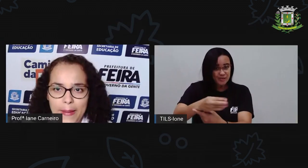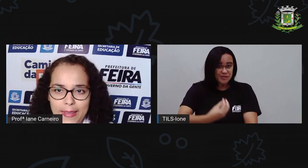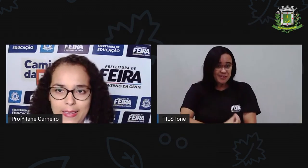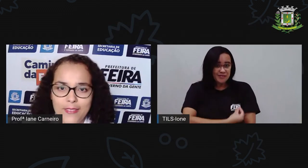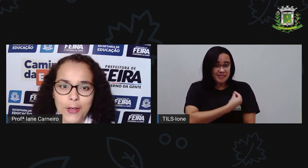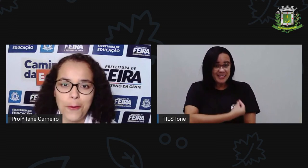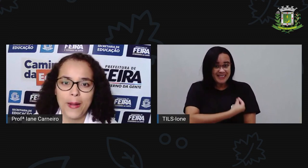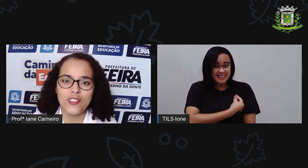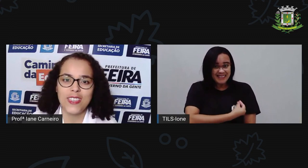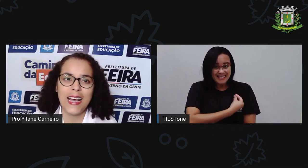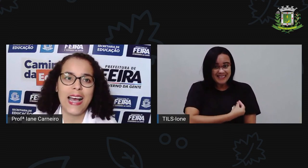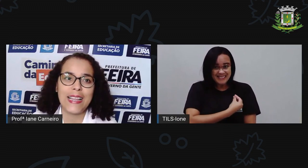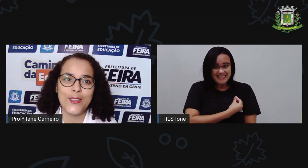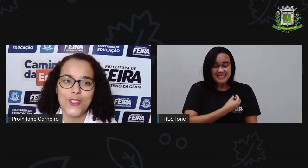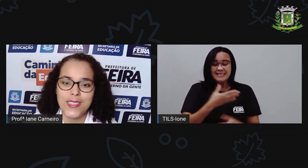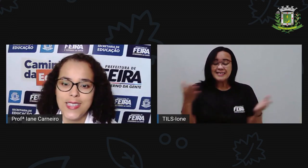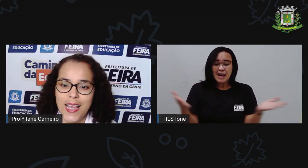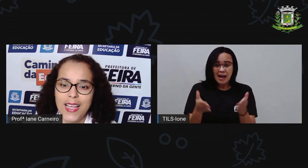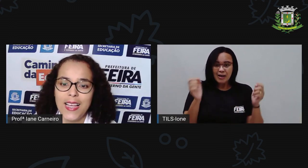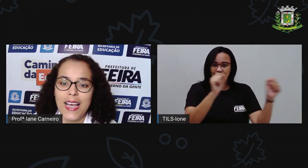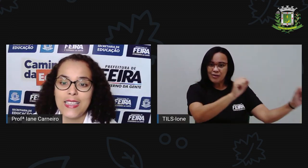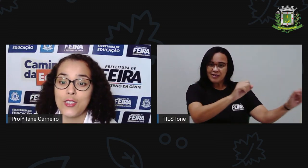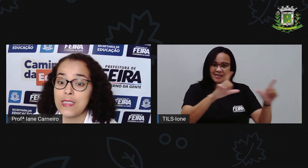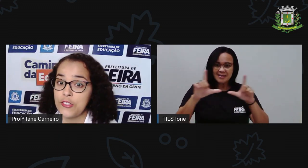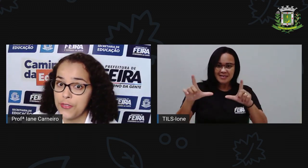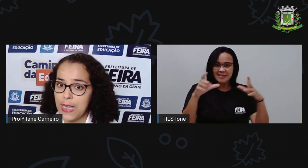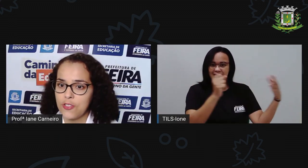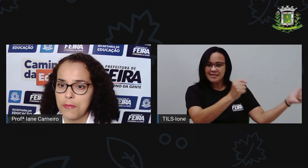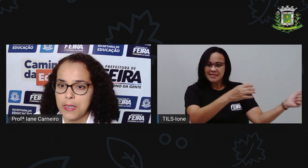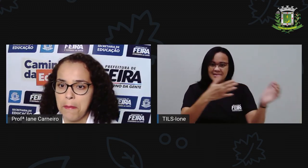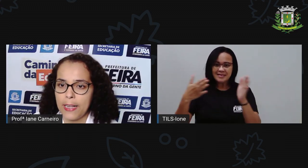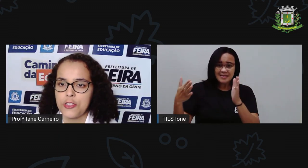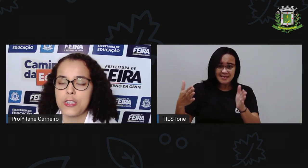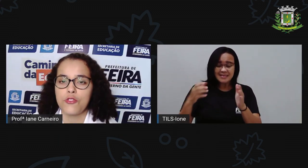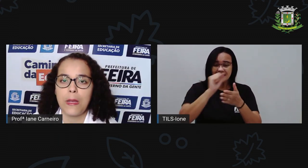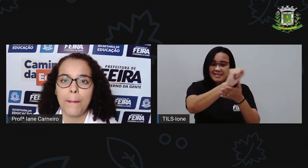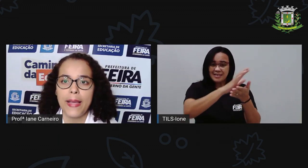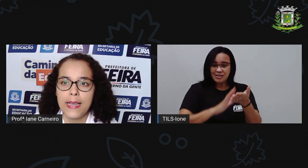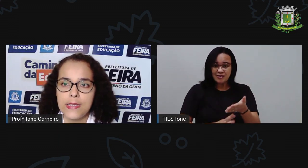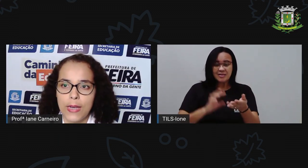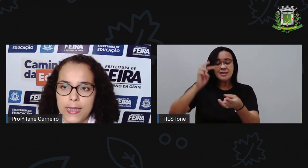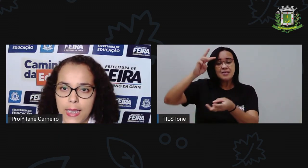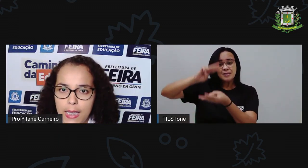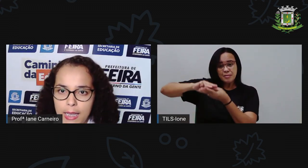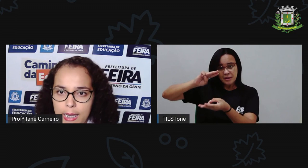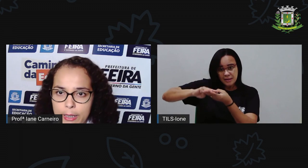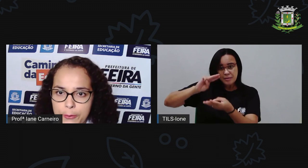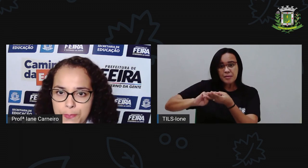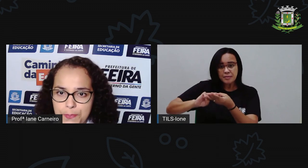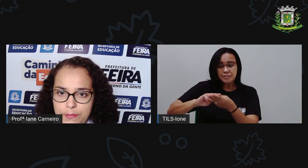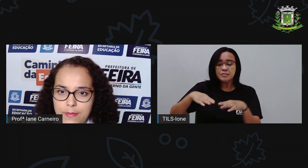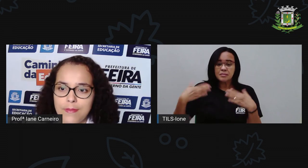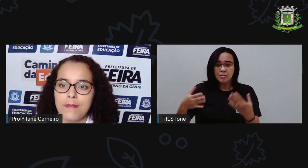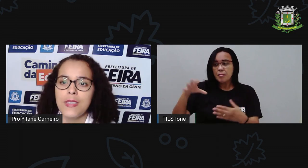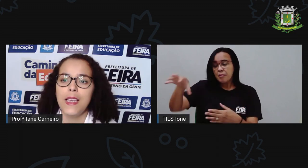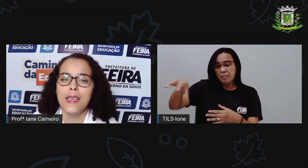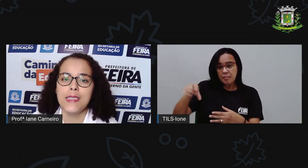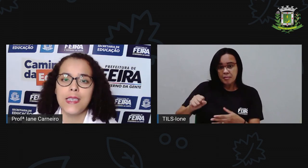vai interromper aqui e vai compartilhar as nossas atividades de matemática. Então, já pega aí seu caderno,